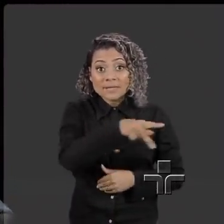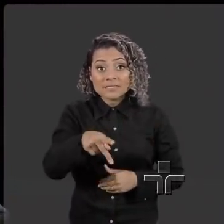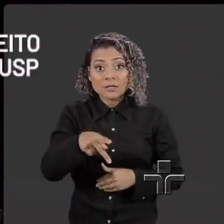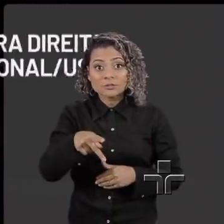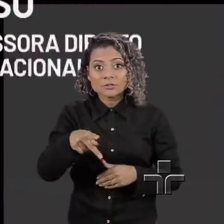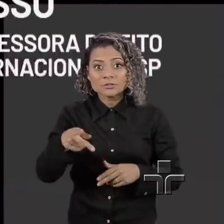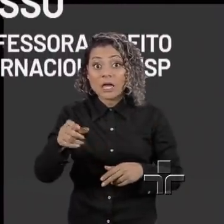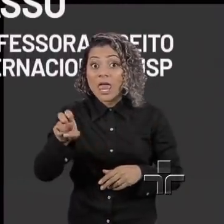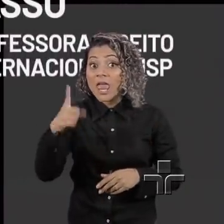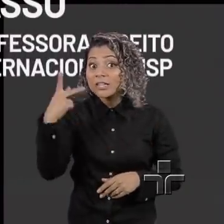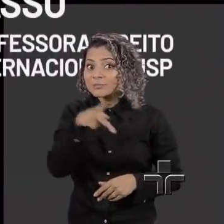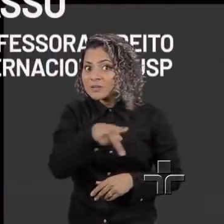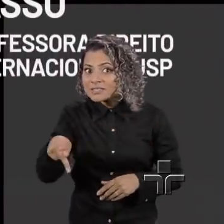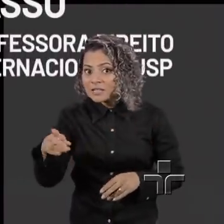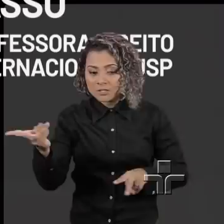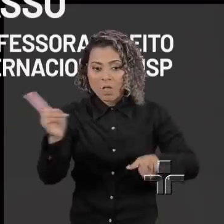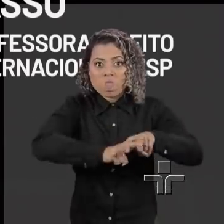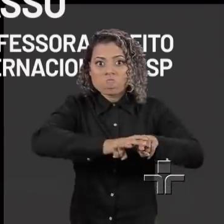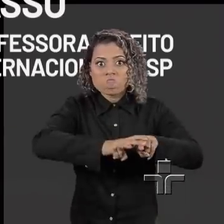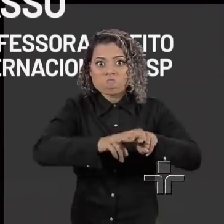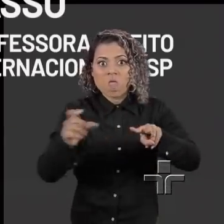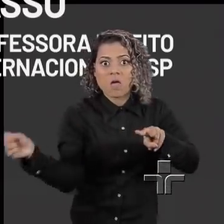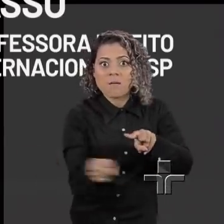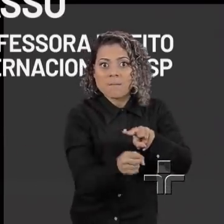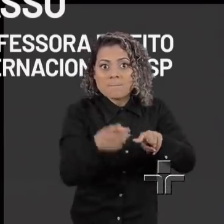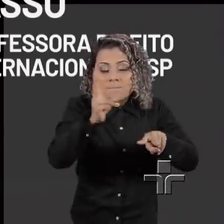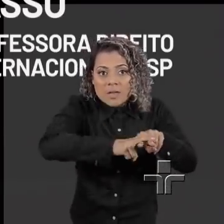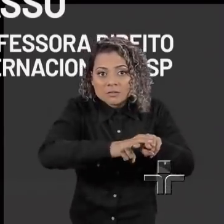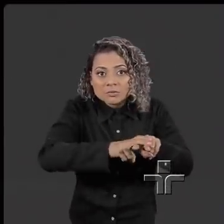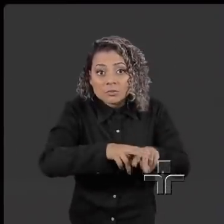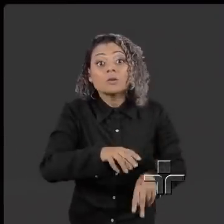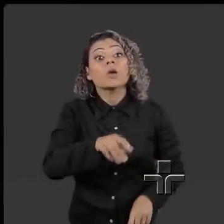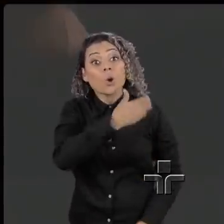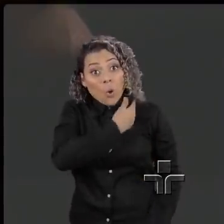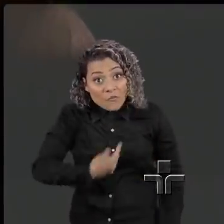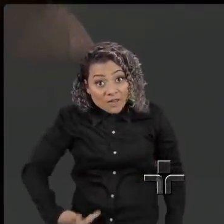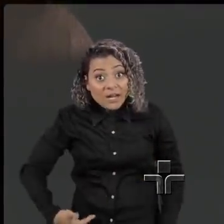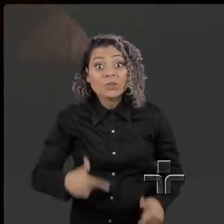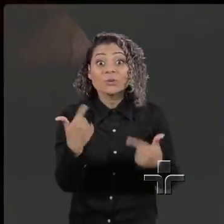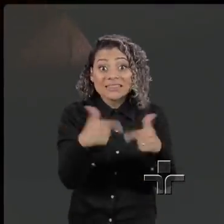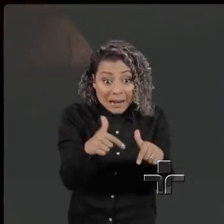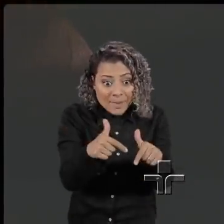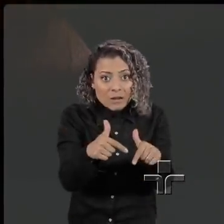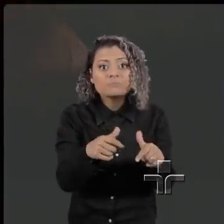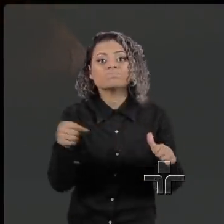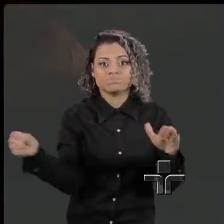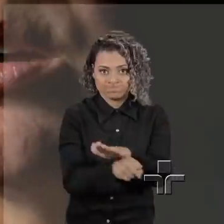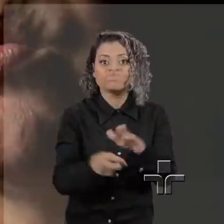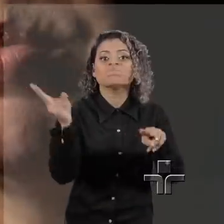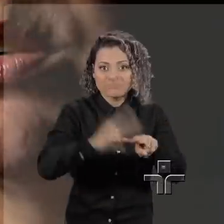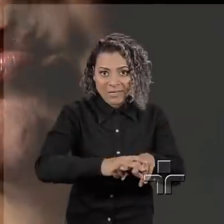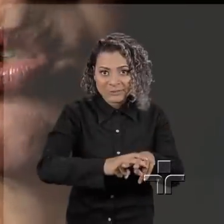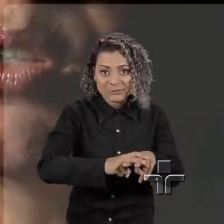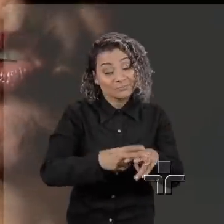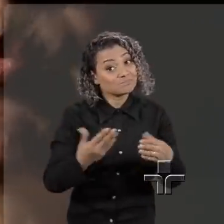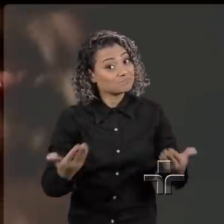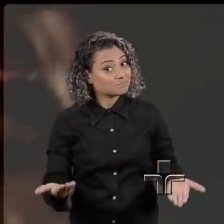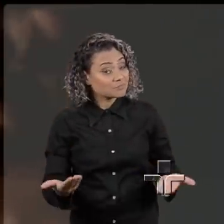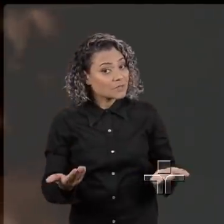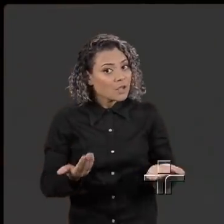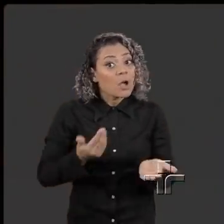um ex-presidente da República preso e um governador em exercício preso. Contudo, a gente tem que ter presente que a corrupção